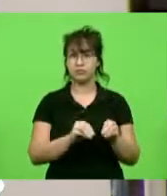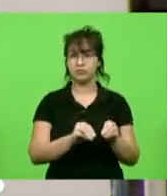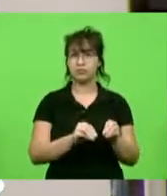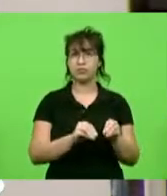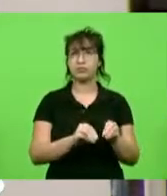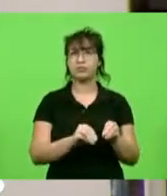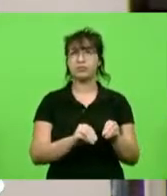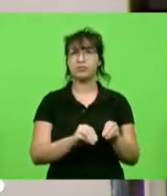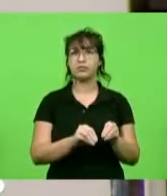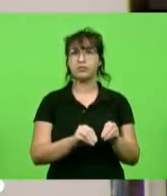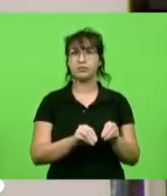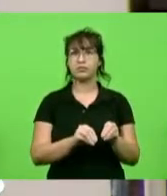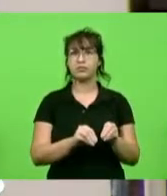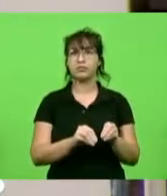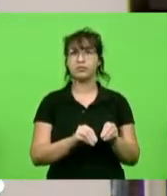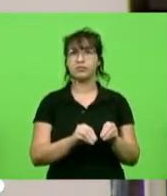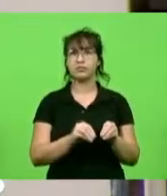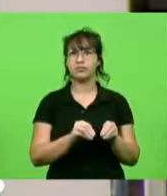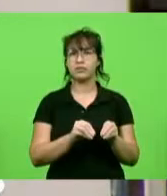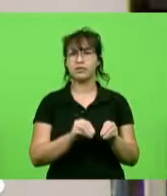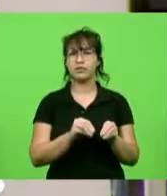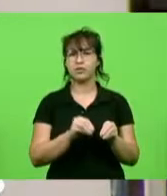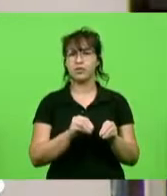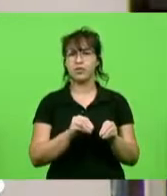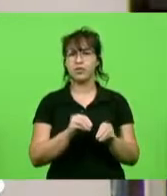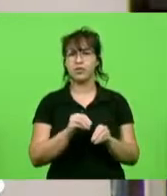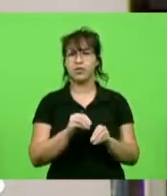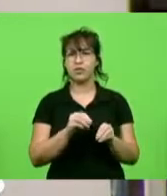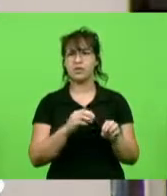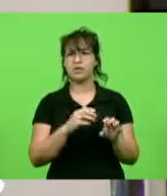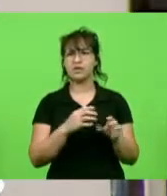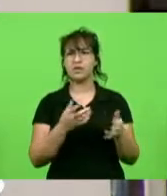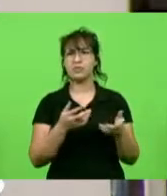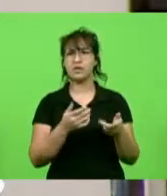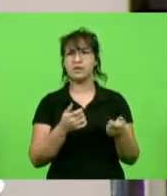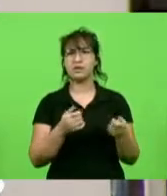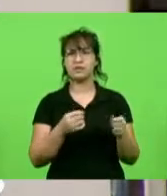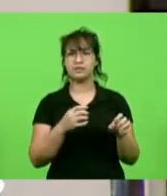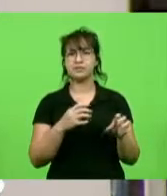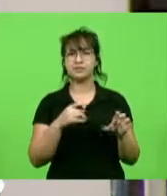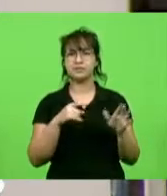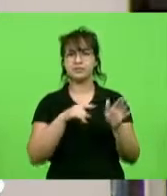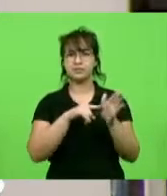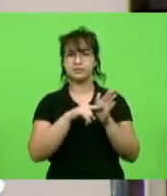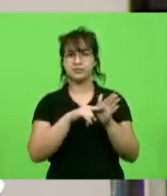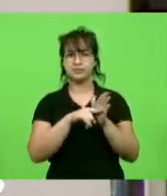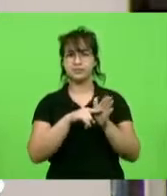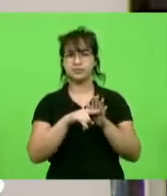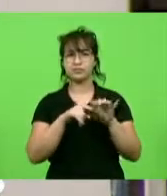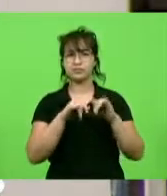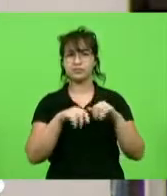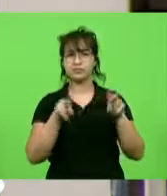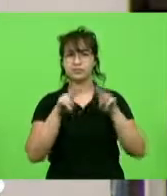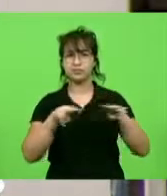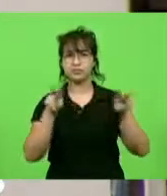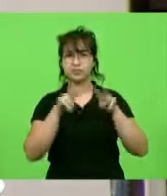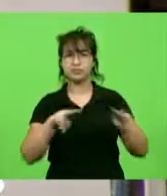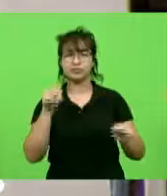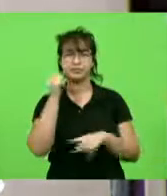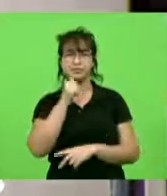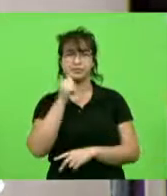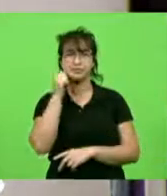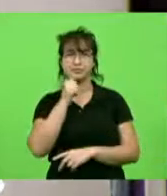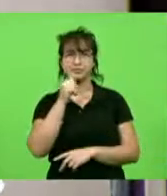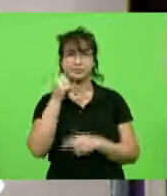dizendo, do Observatório da Mulher. Muito importante, uma conquista da bancada feminina, capitaneada aqui pela